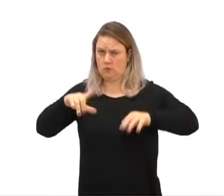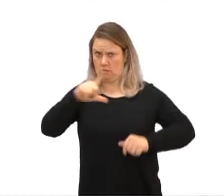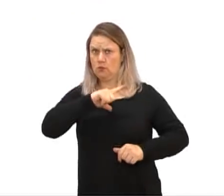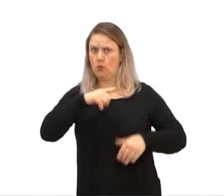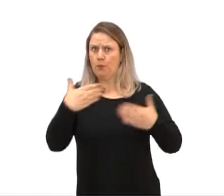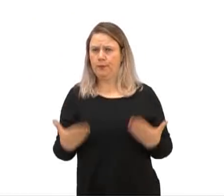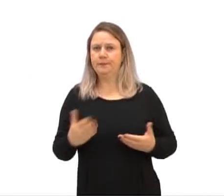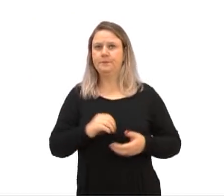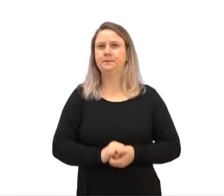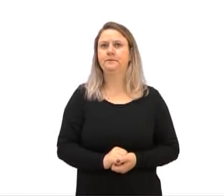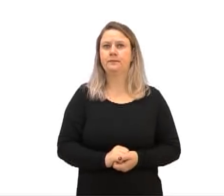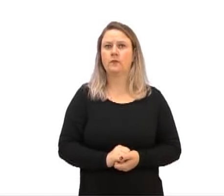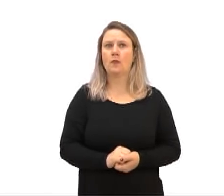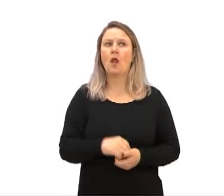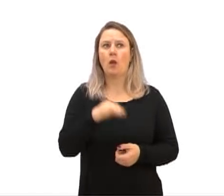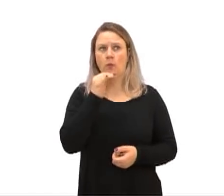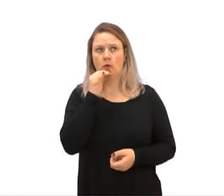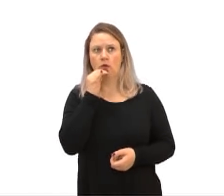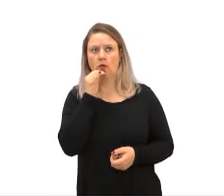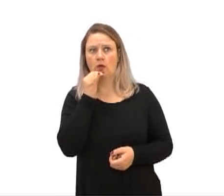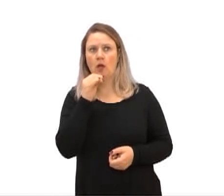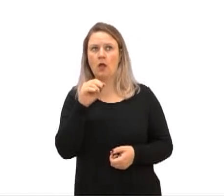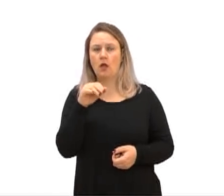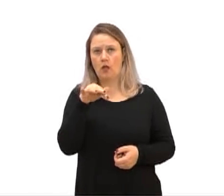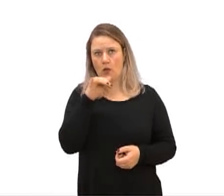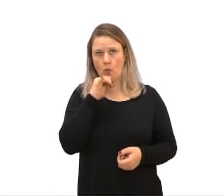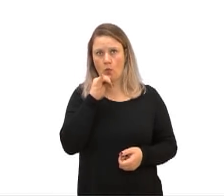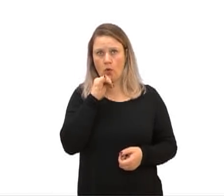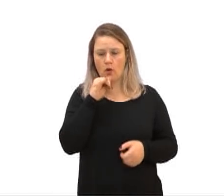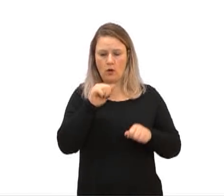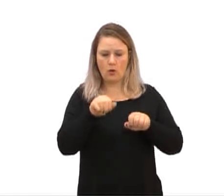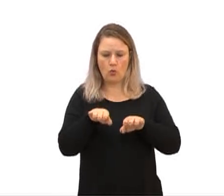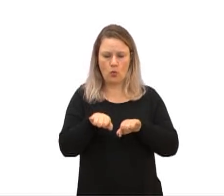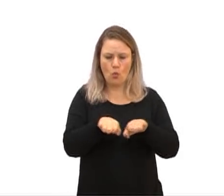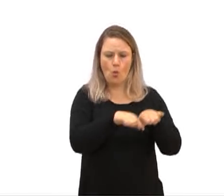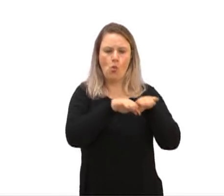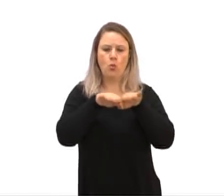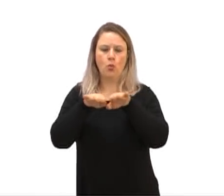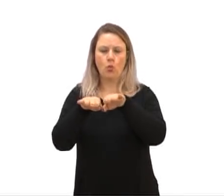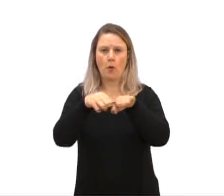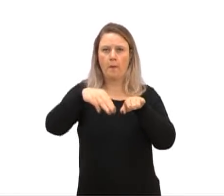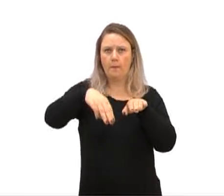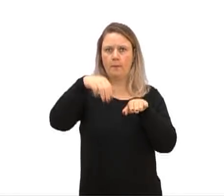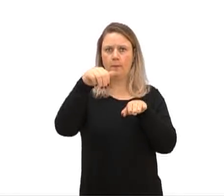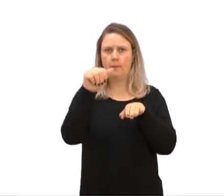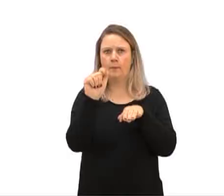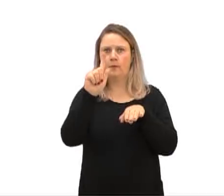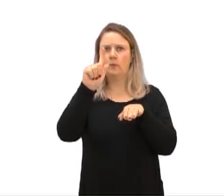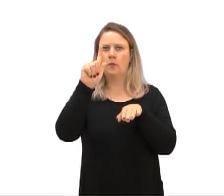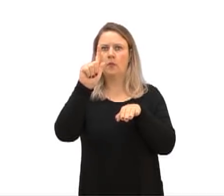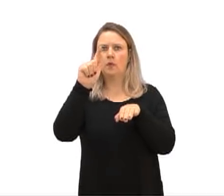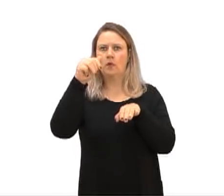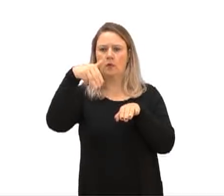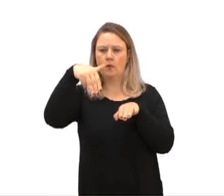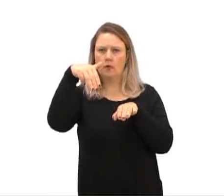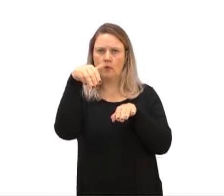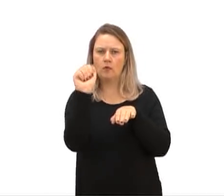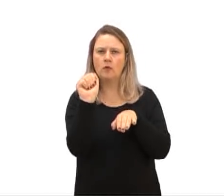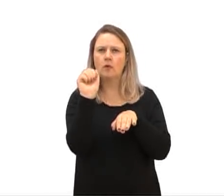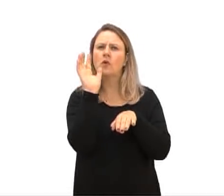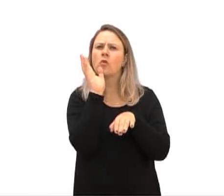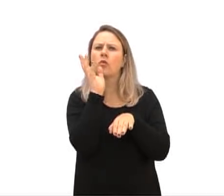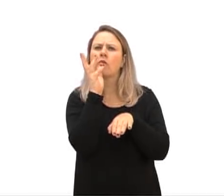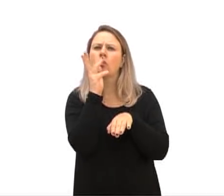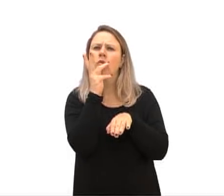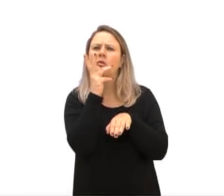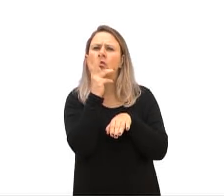Essas placas flutuam sobre o magma, sobre o material do manto, que seria o magma, né? E elas flutuam